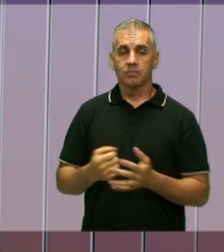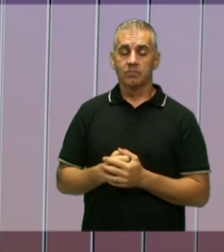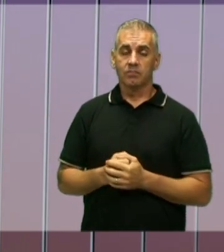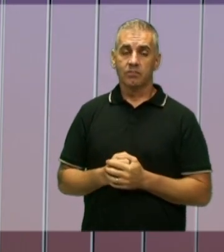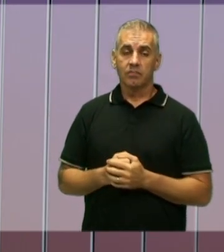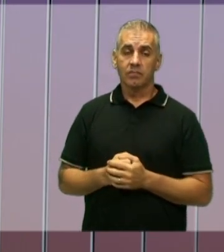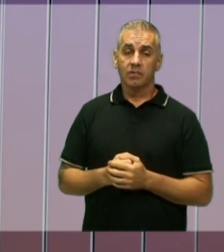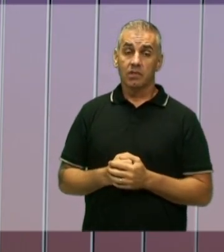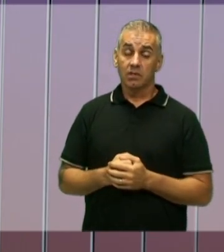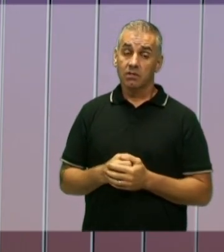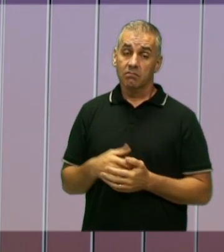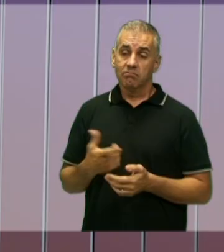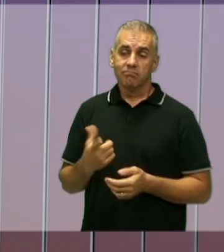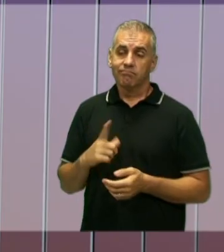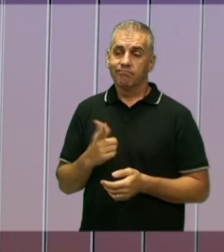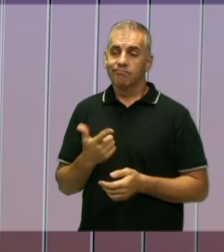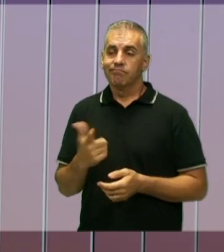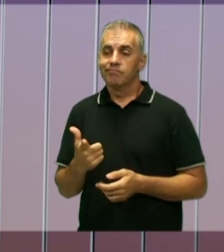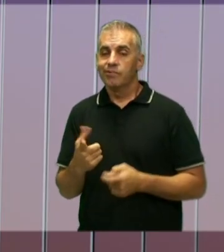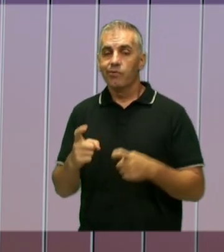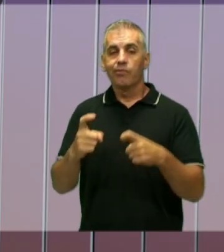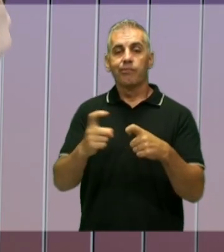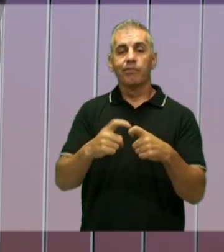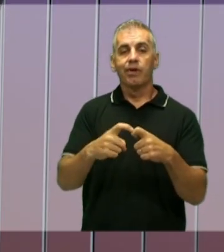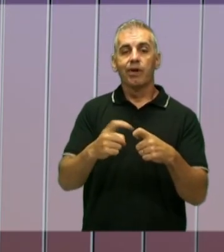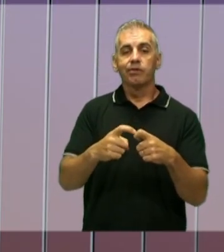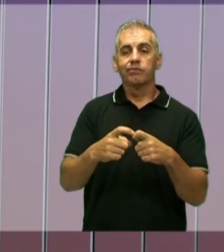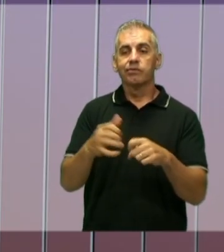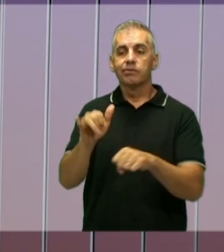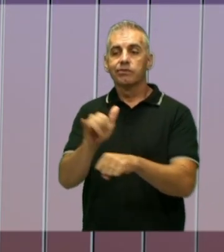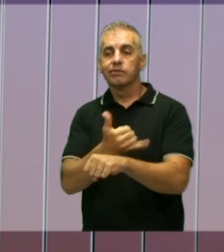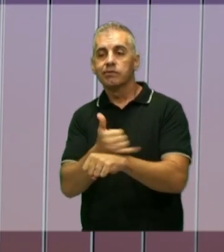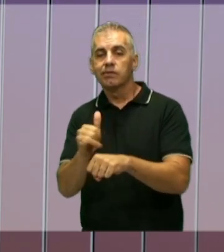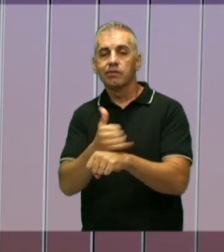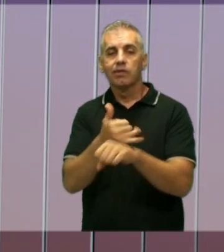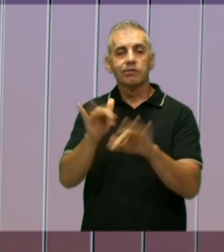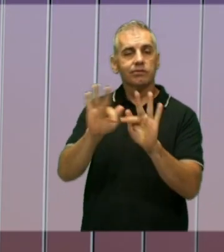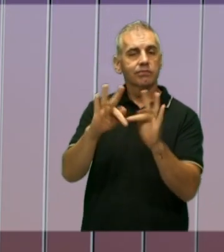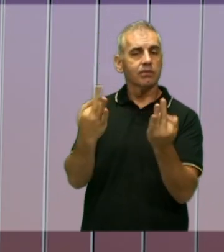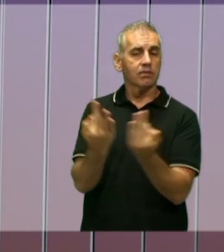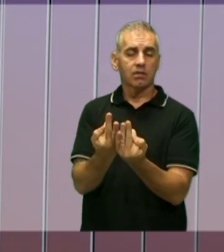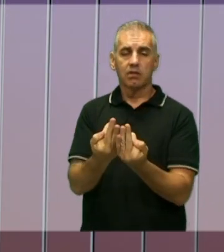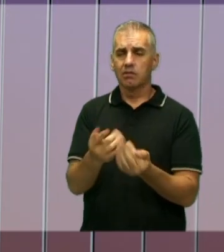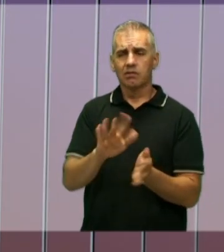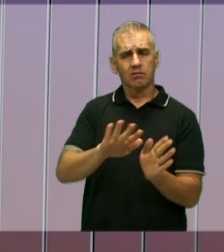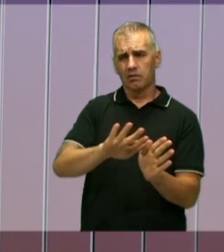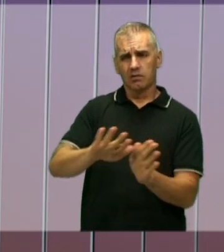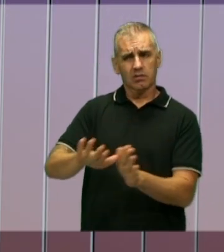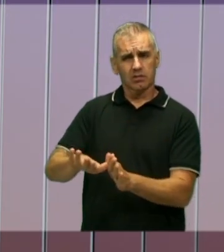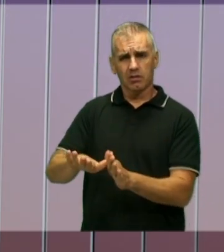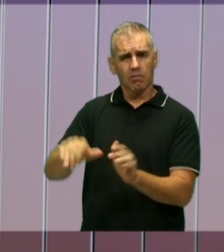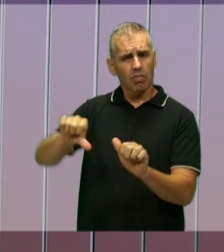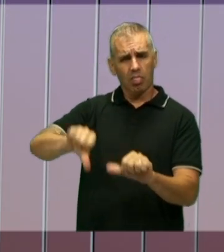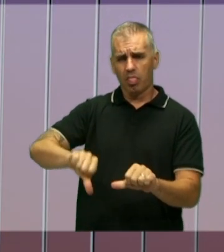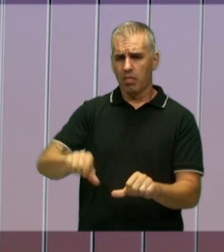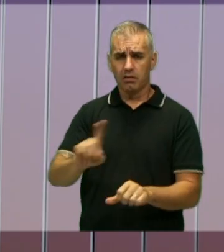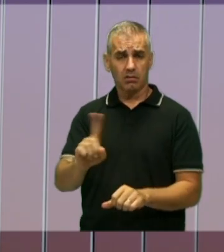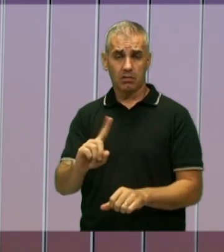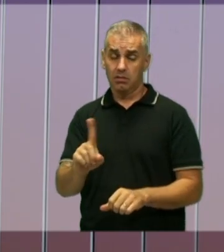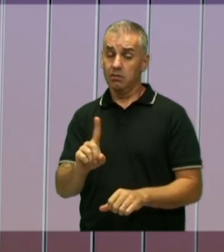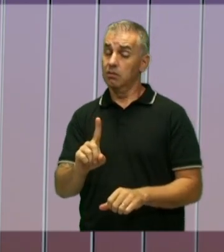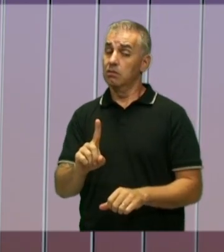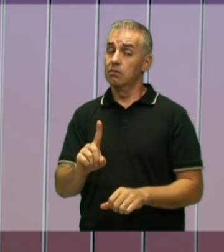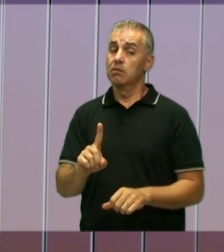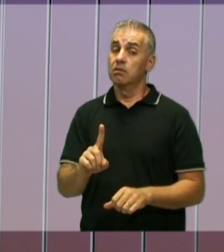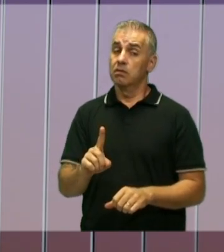intensiva. Não vai ser um médico da estratégia da família. E eu não estou denegrindo ou desqualificando esse profissional porque ele também passa por uma